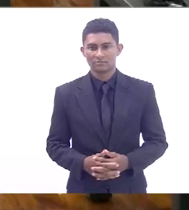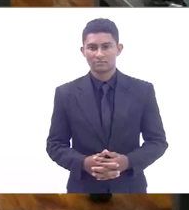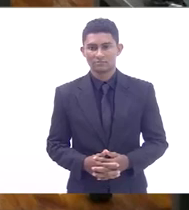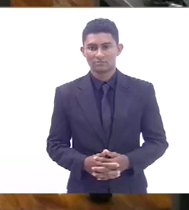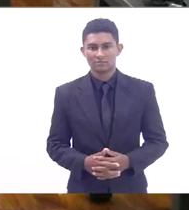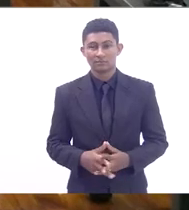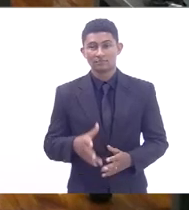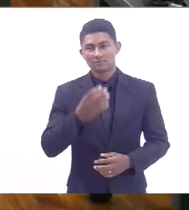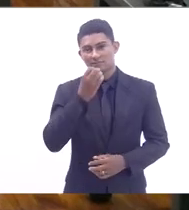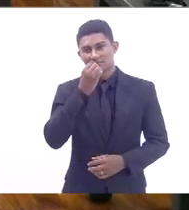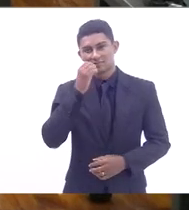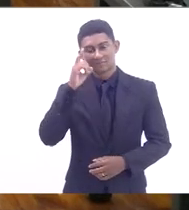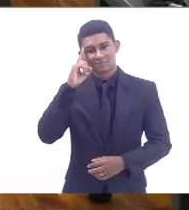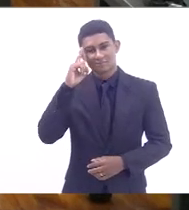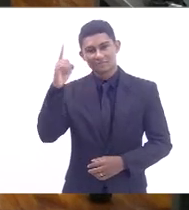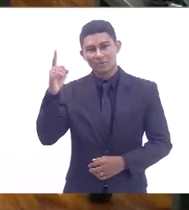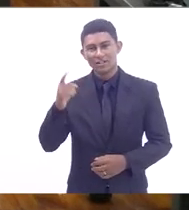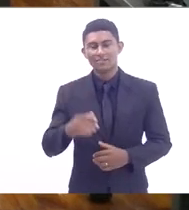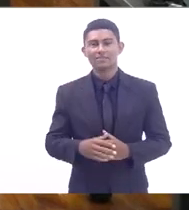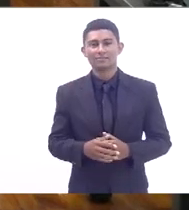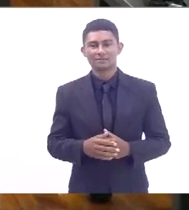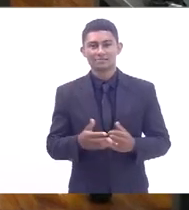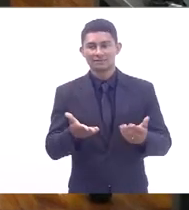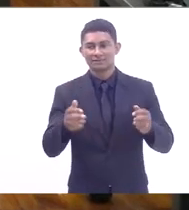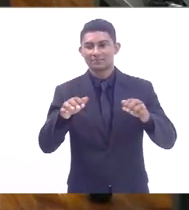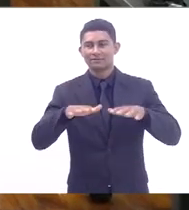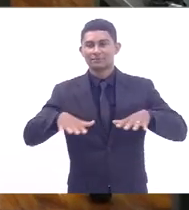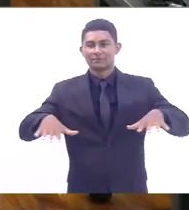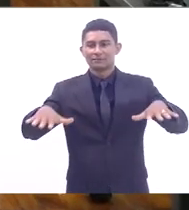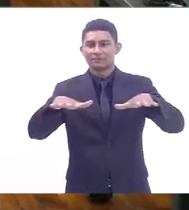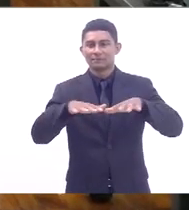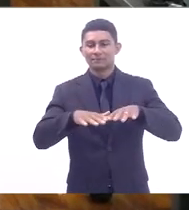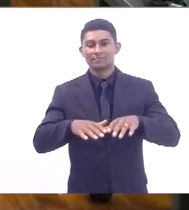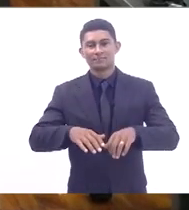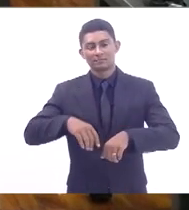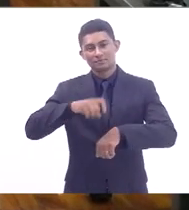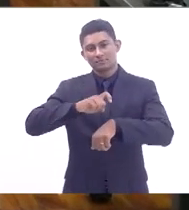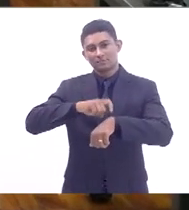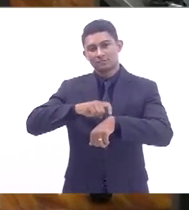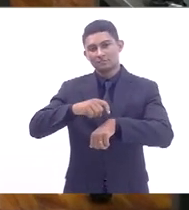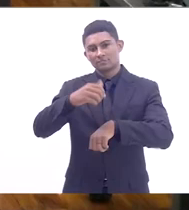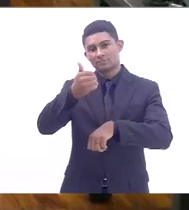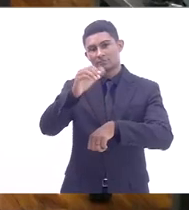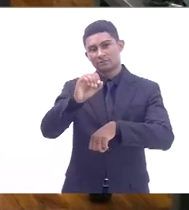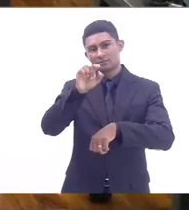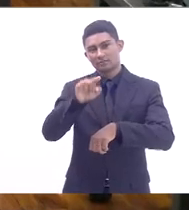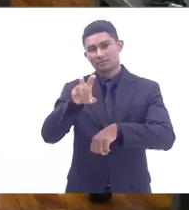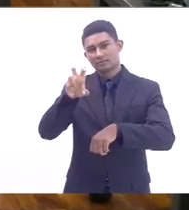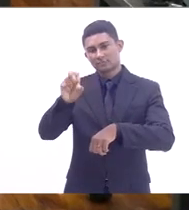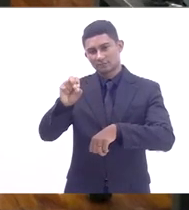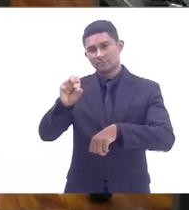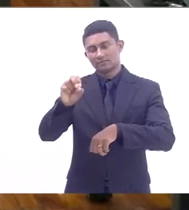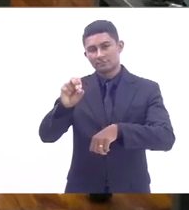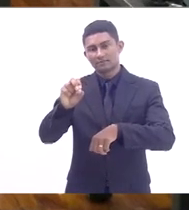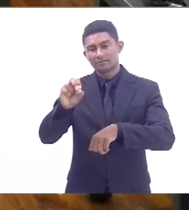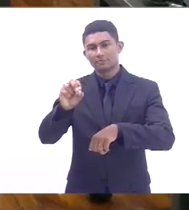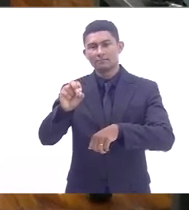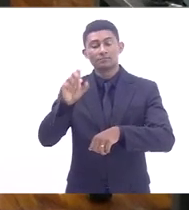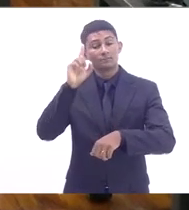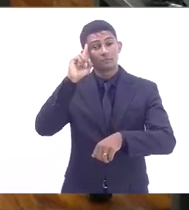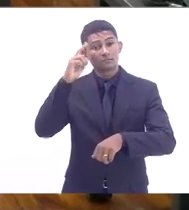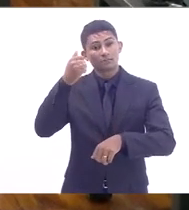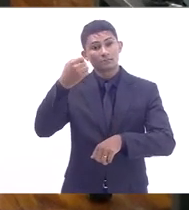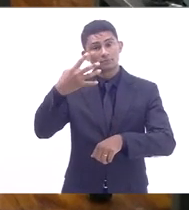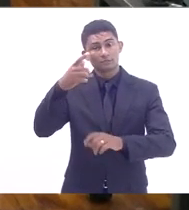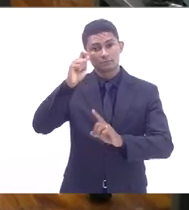Um bom dia para todos e as 10 horas 50 minutos do